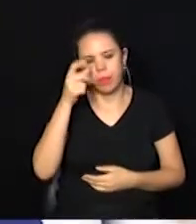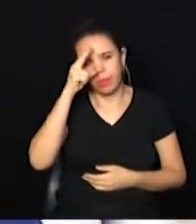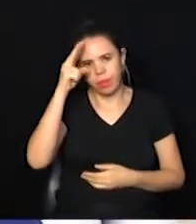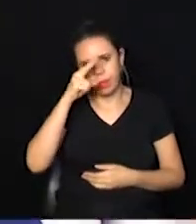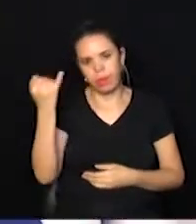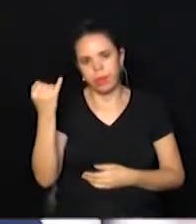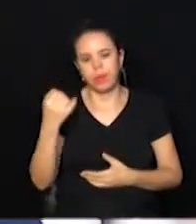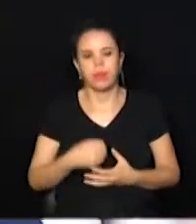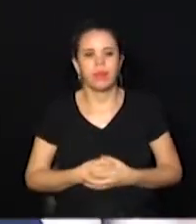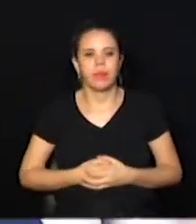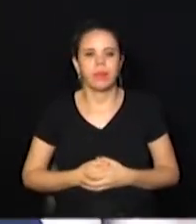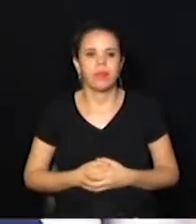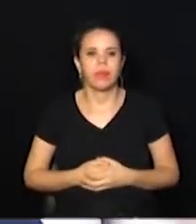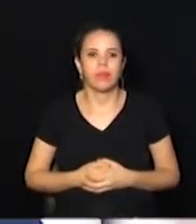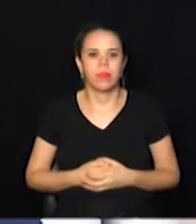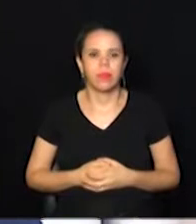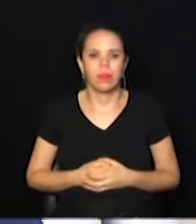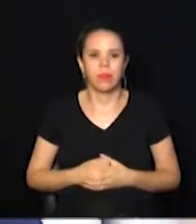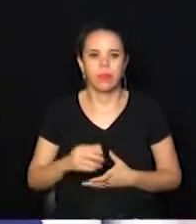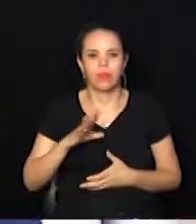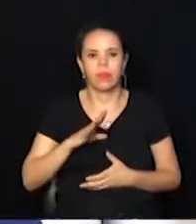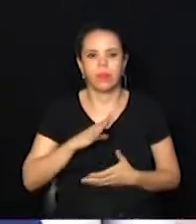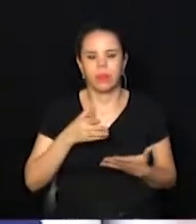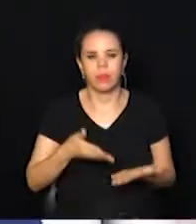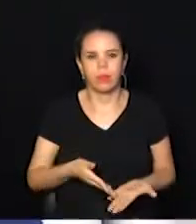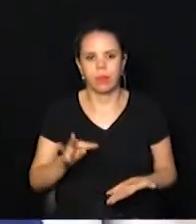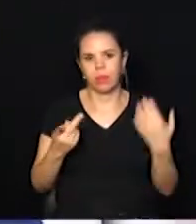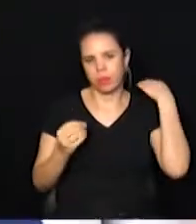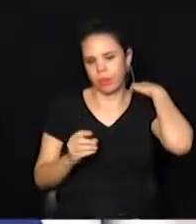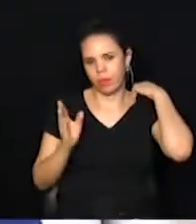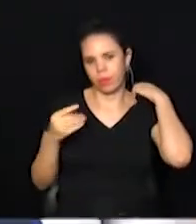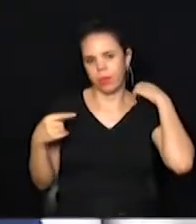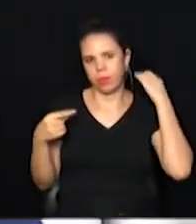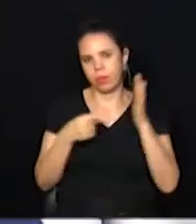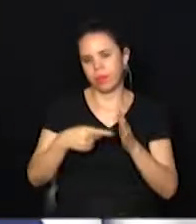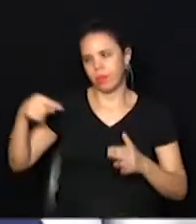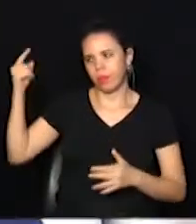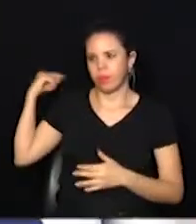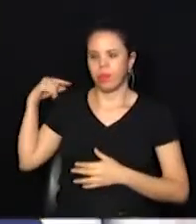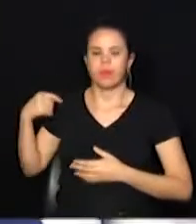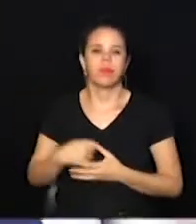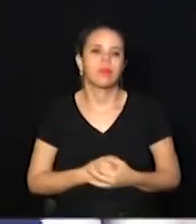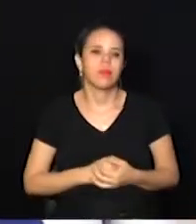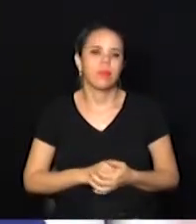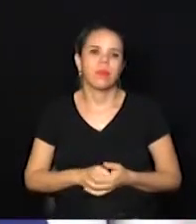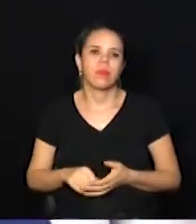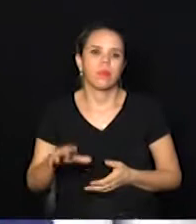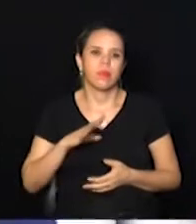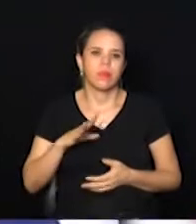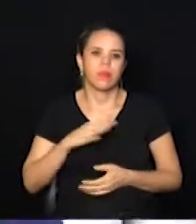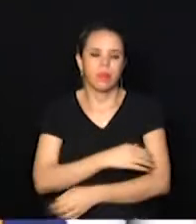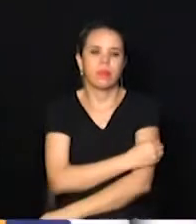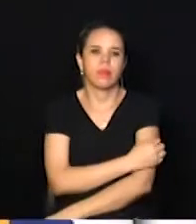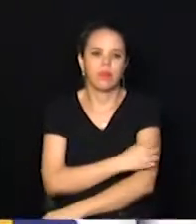extremamente importantes. Nós estamos numa cidade que o Toninho já denunciava lá atrás, que é uma cidade onde o